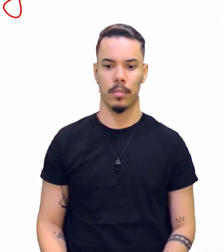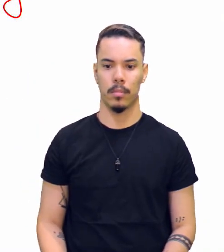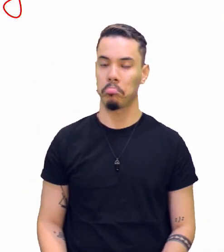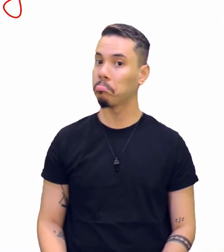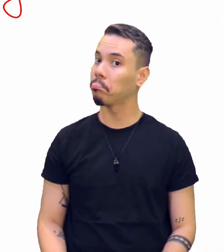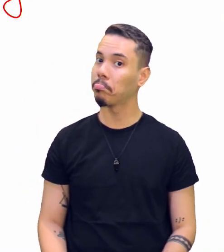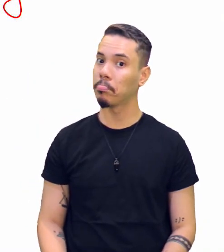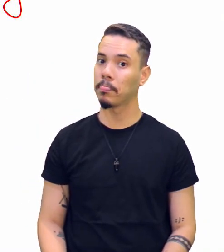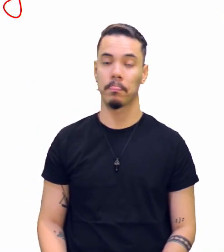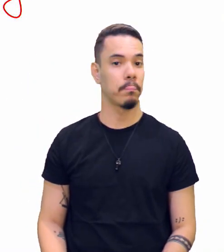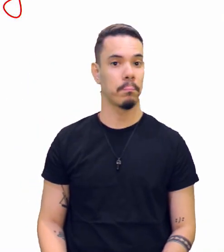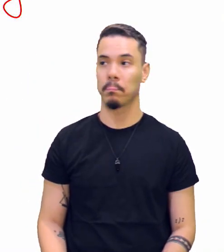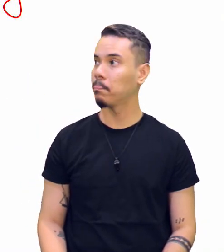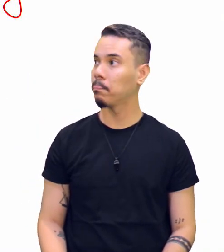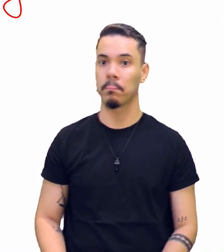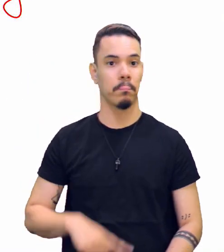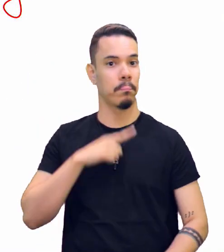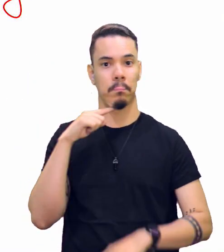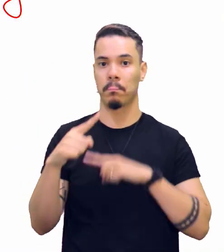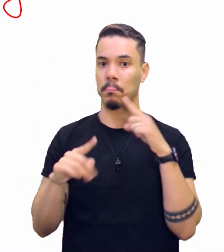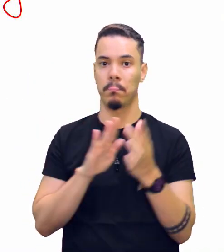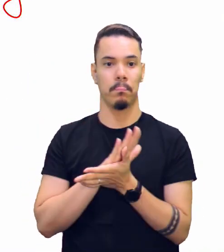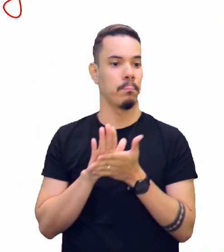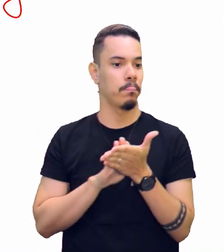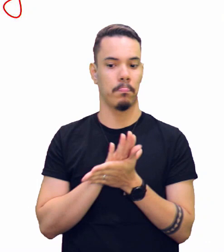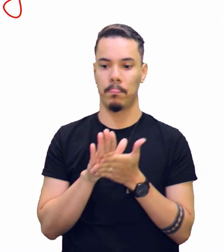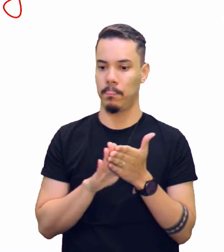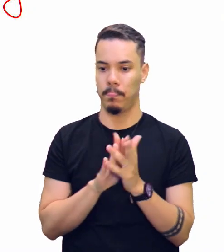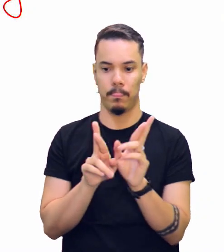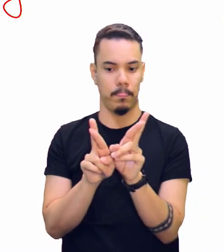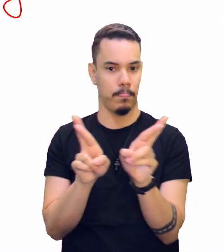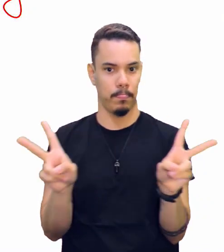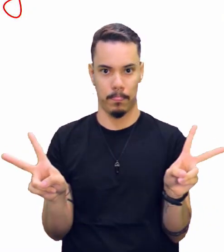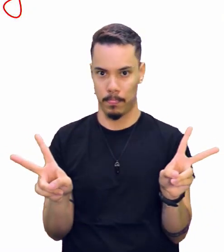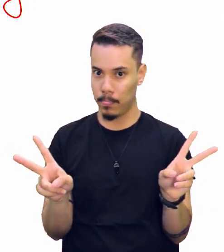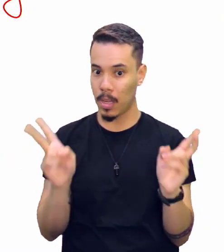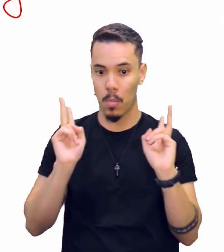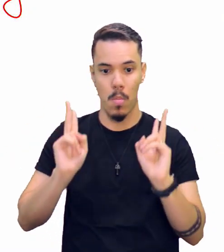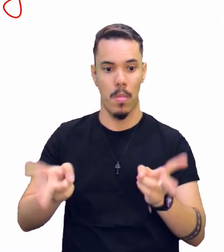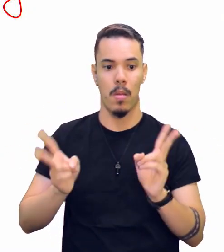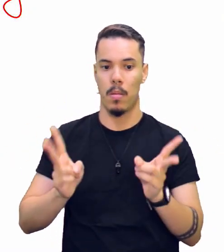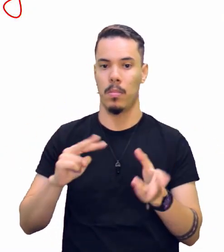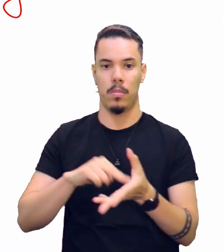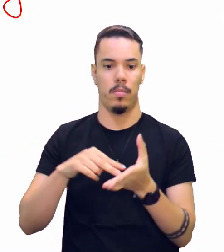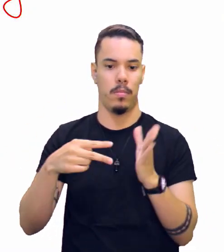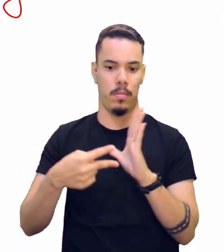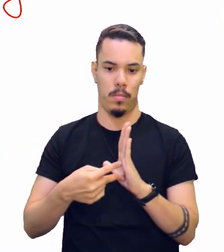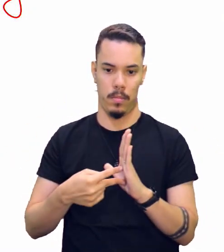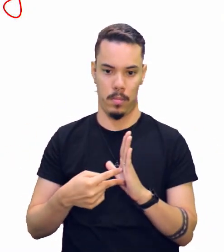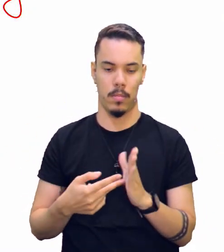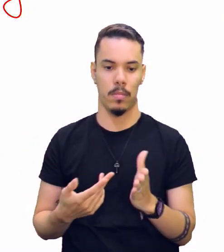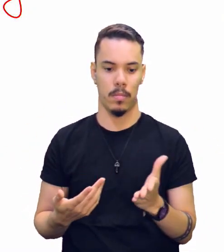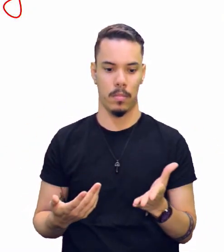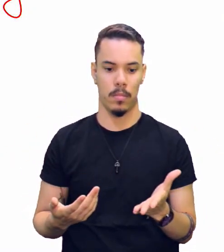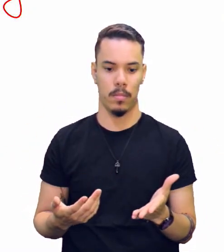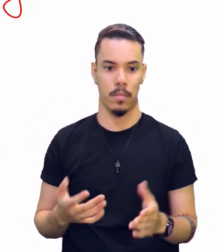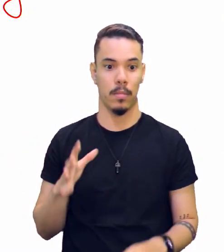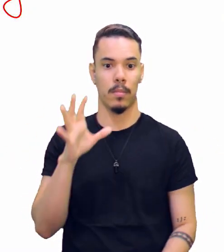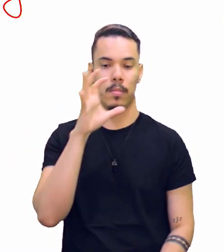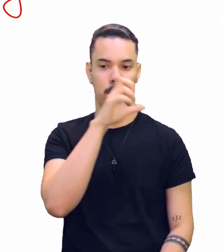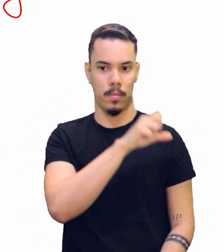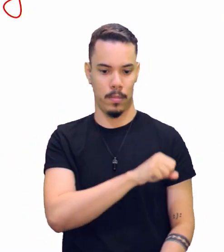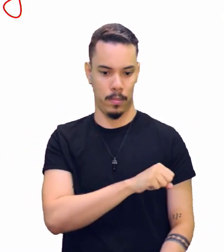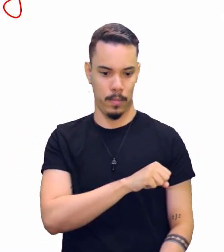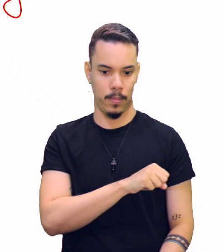TV nenhuma nenhuma diferença nenhuma diferença mesmo e olha só já deu meus 5 minutos Foi